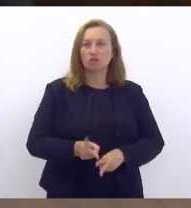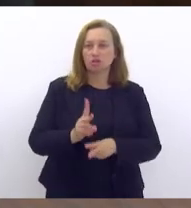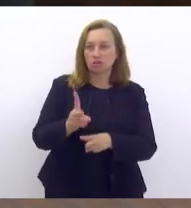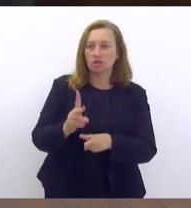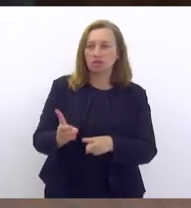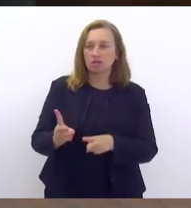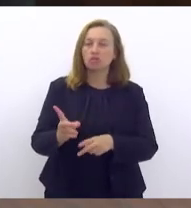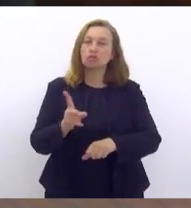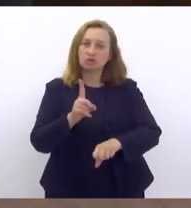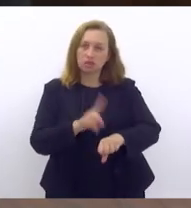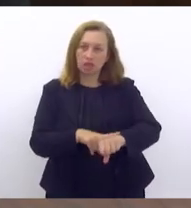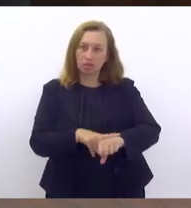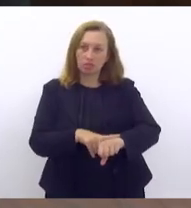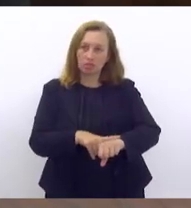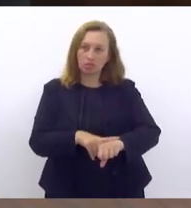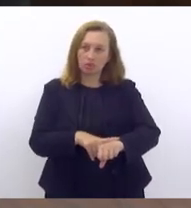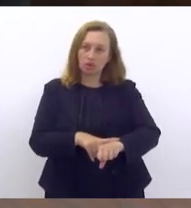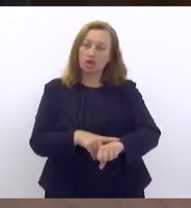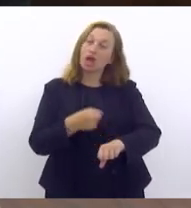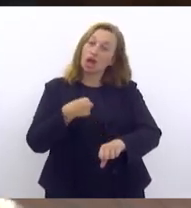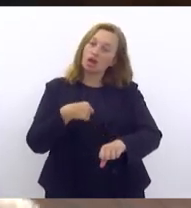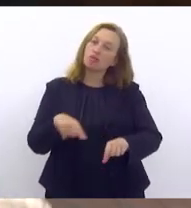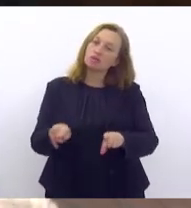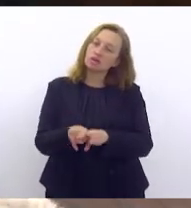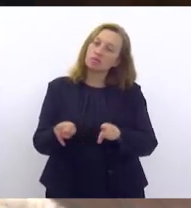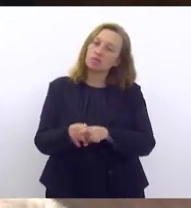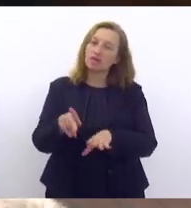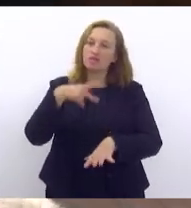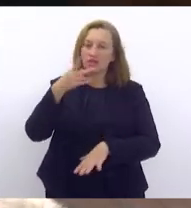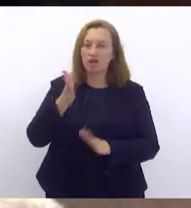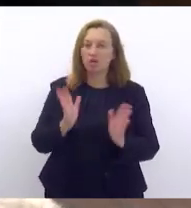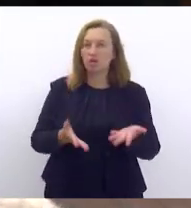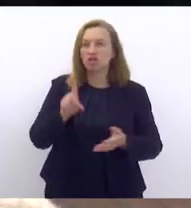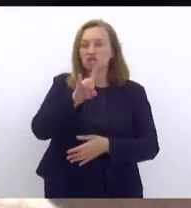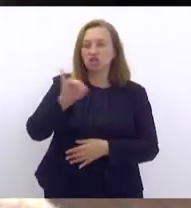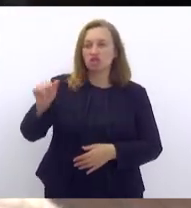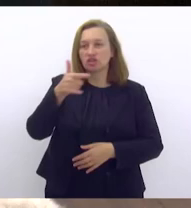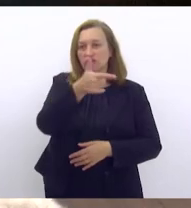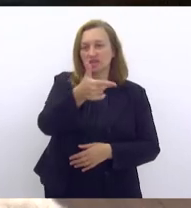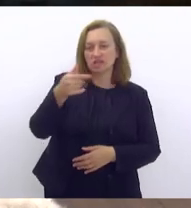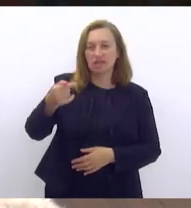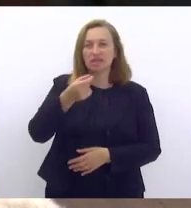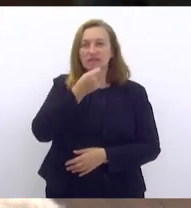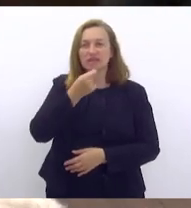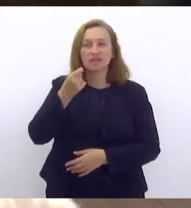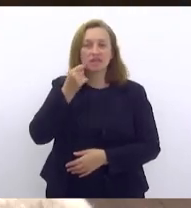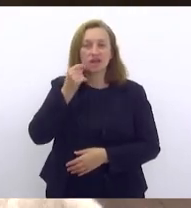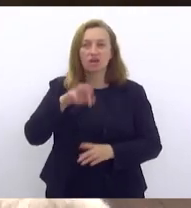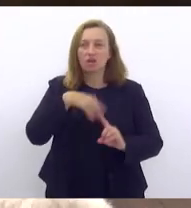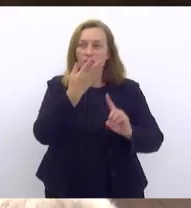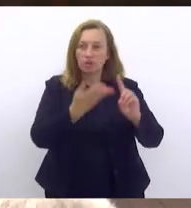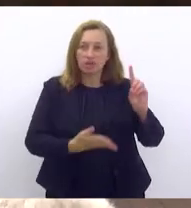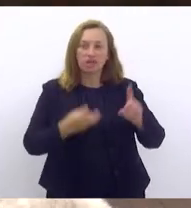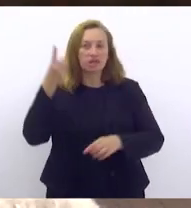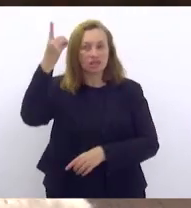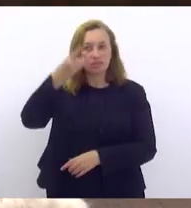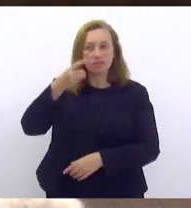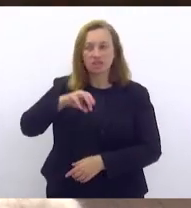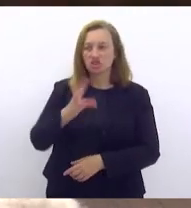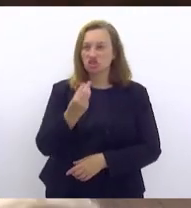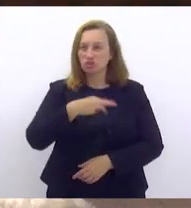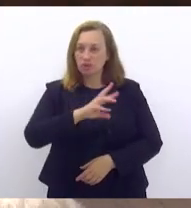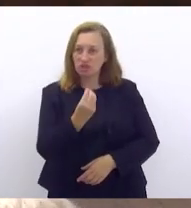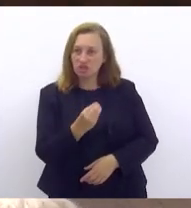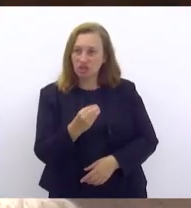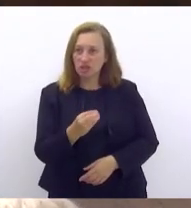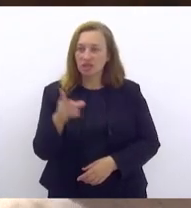Há tempo que eu também me refiro hoje, no dia 27 de setembro, em homenagem ao deputado Chico,